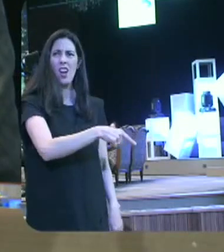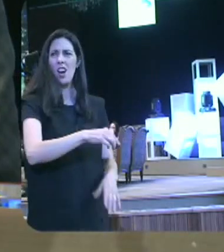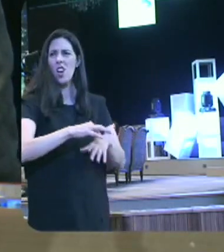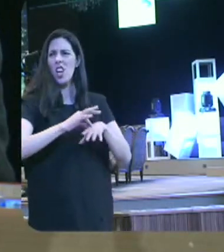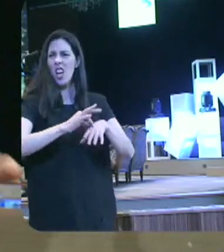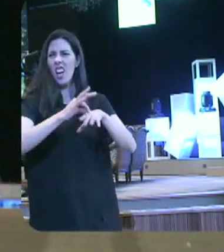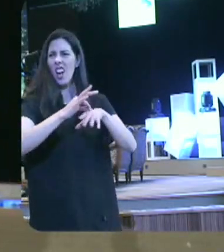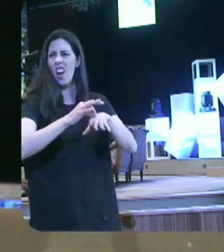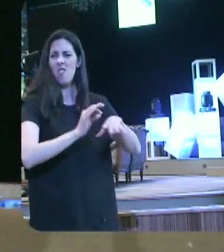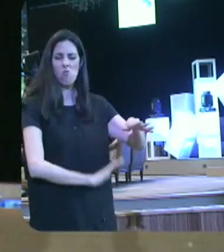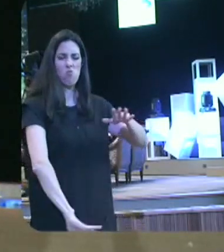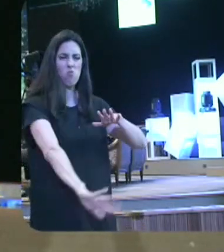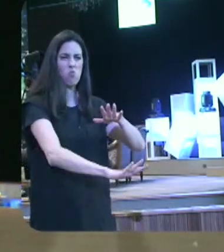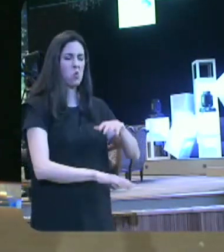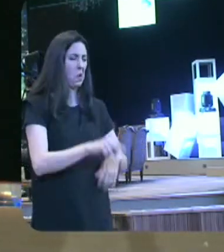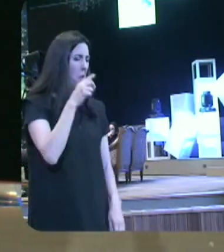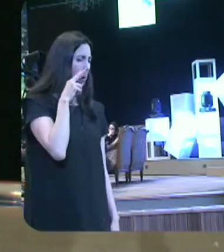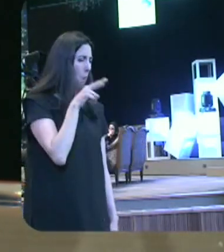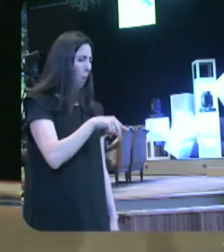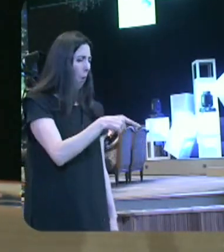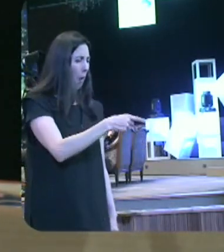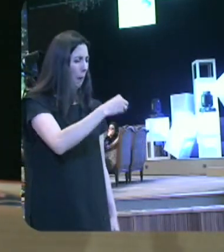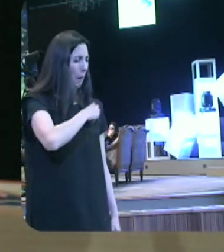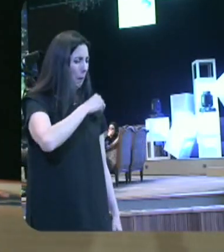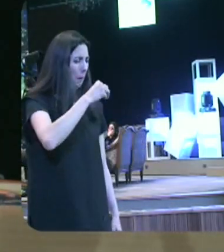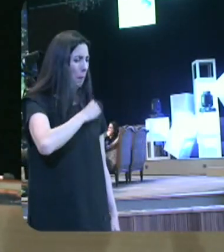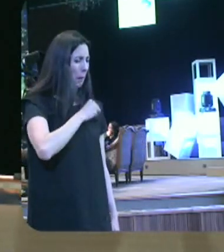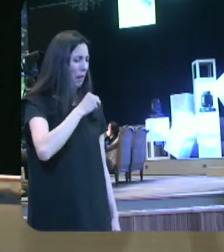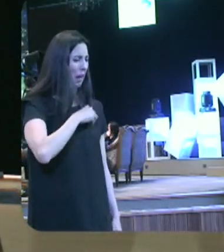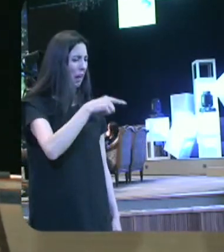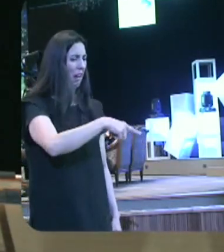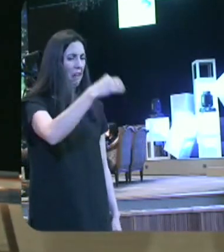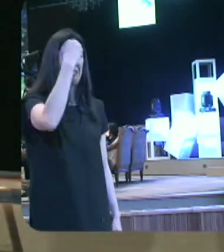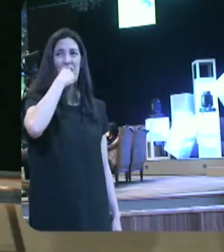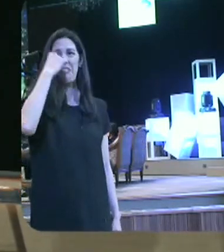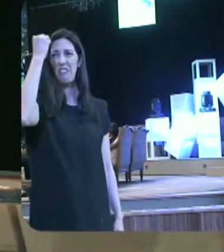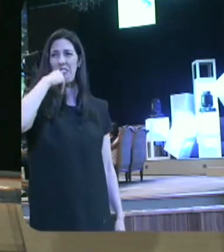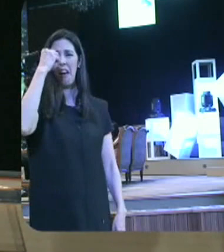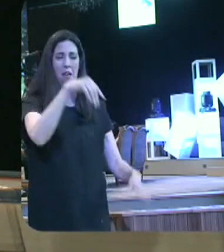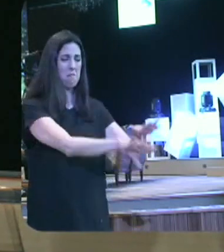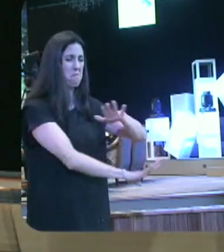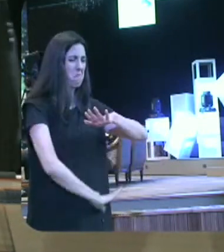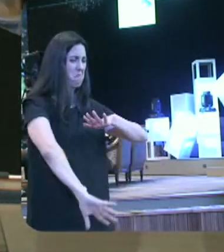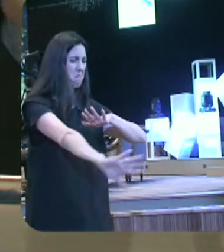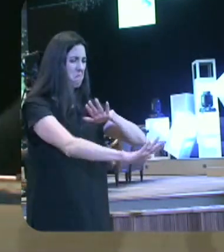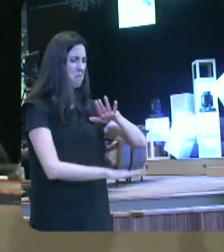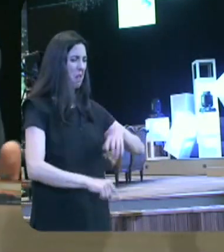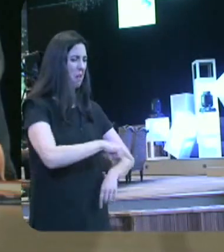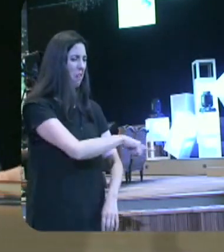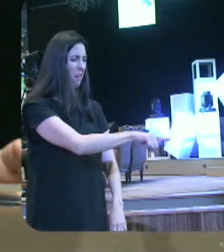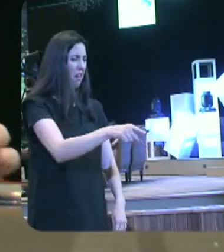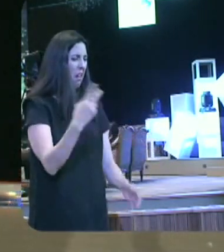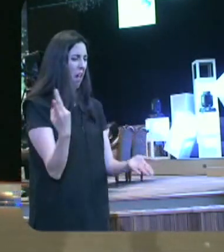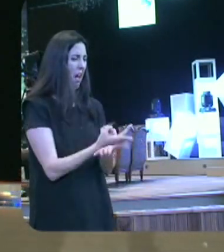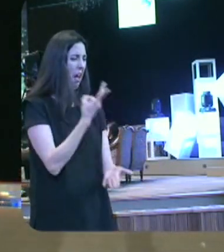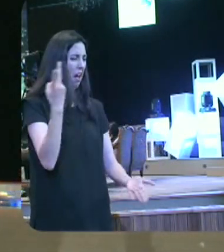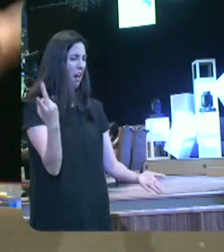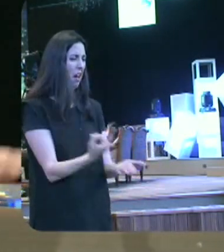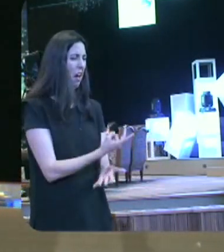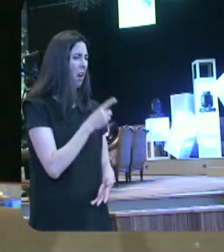humana, olhou para os nossos pecados, olhou para as nossas fraquezas, olhou para os nossos erros, olhou